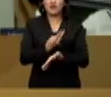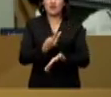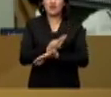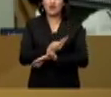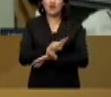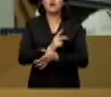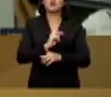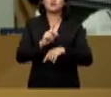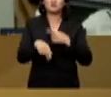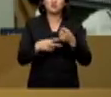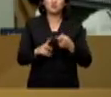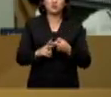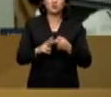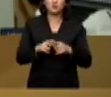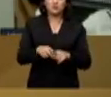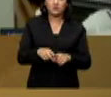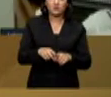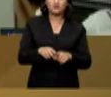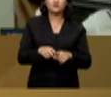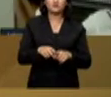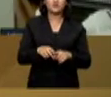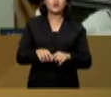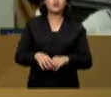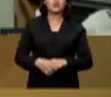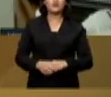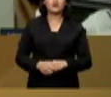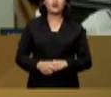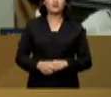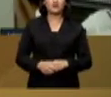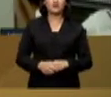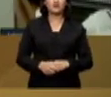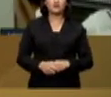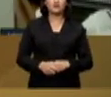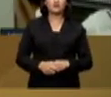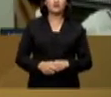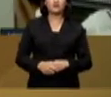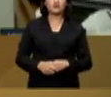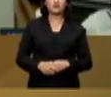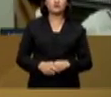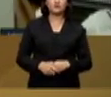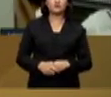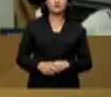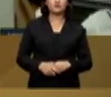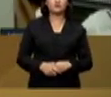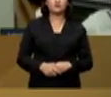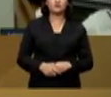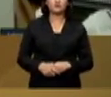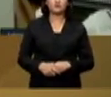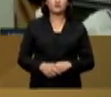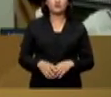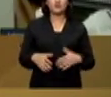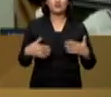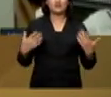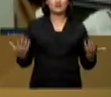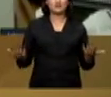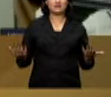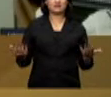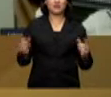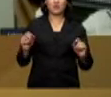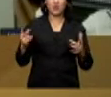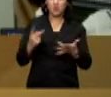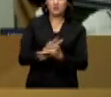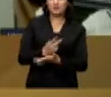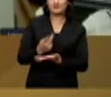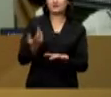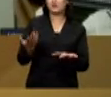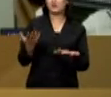se eventualmente atualizará. Então, senhor presidente, nesse cenário excepcional em que vivemos, de crise